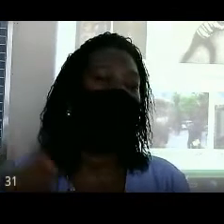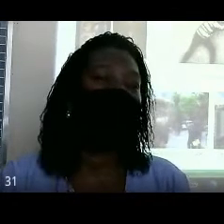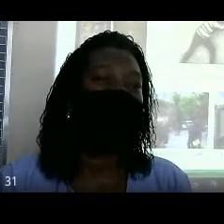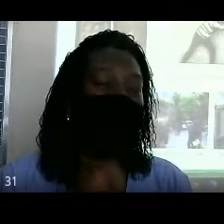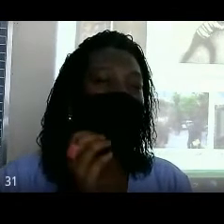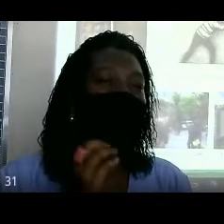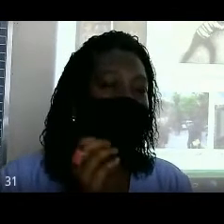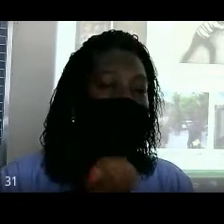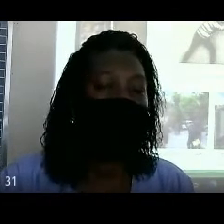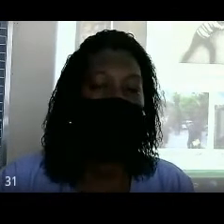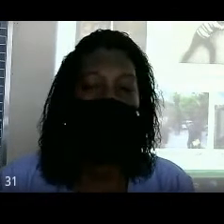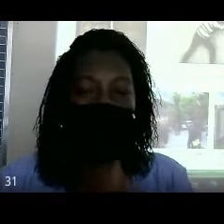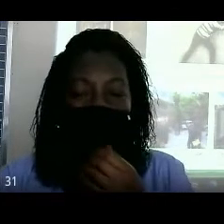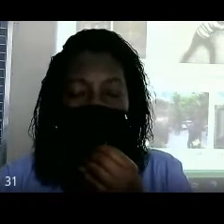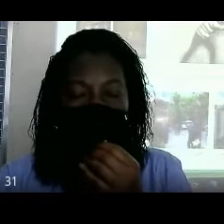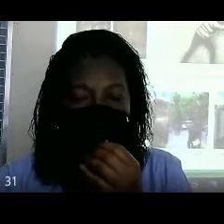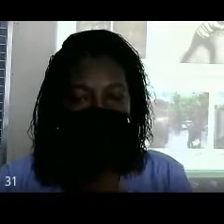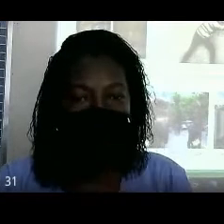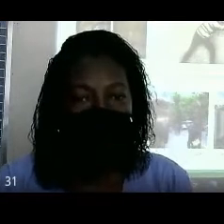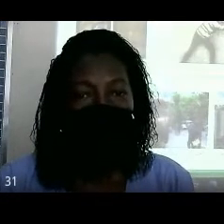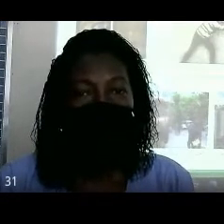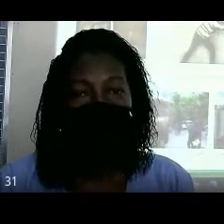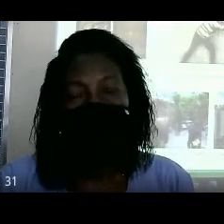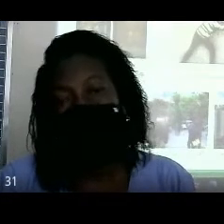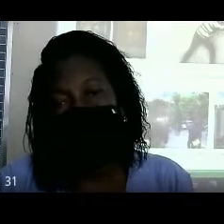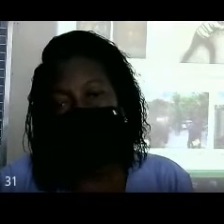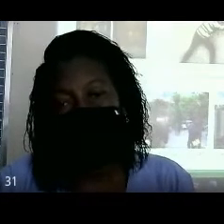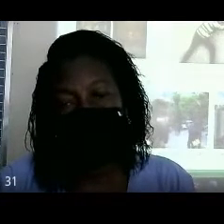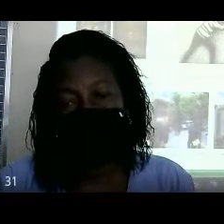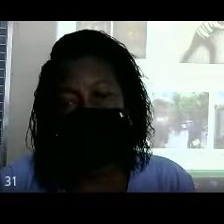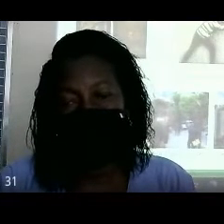A identidade dele é desconhecida. Né? Então,